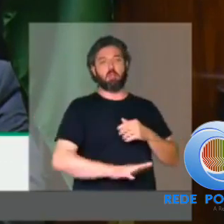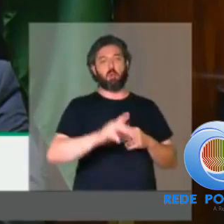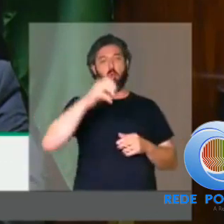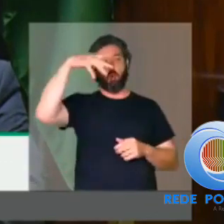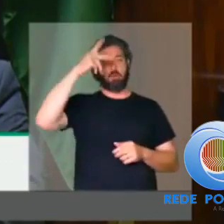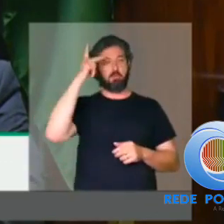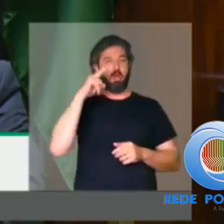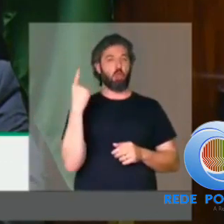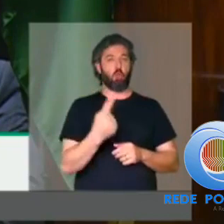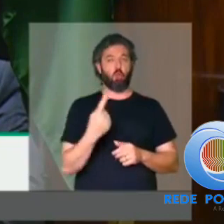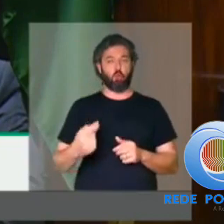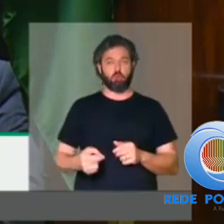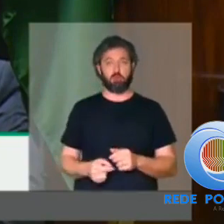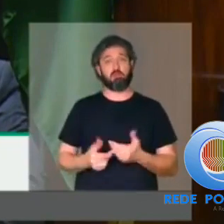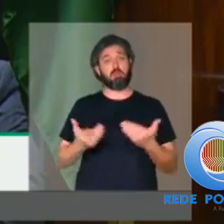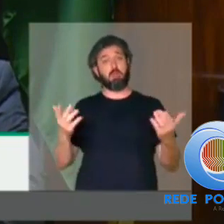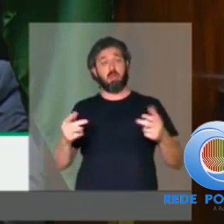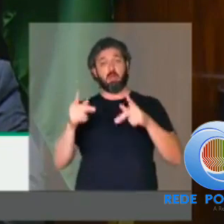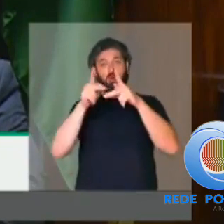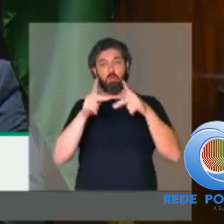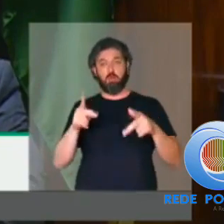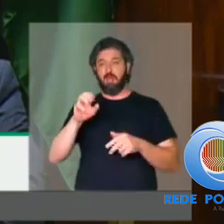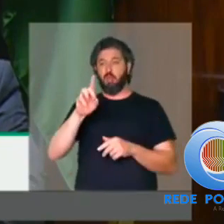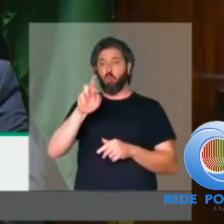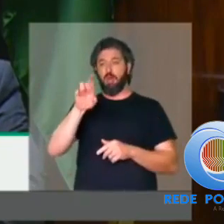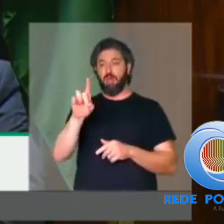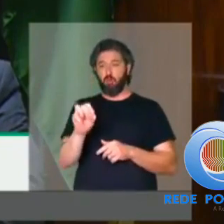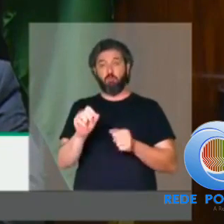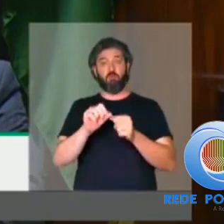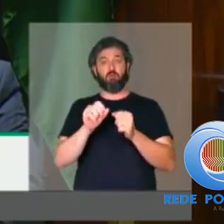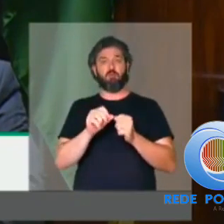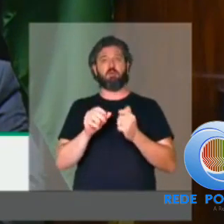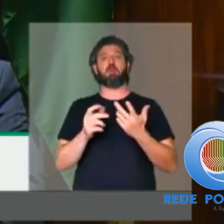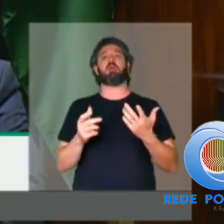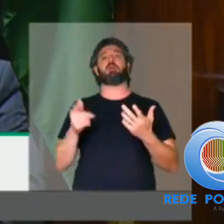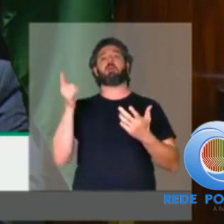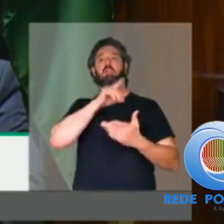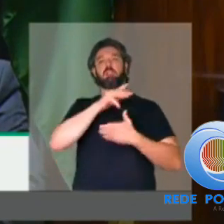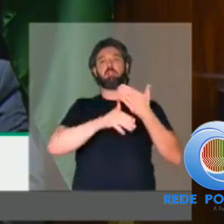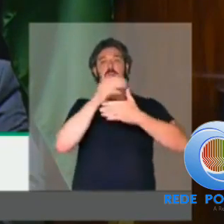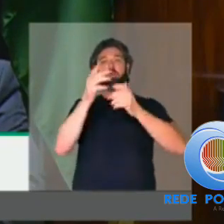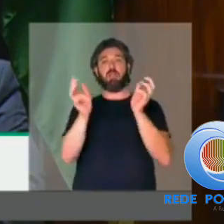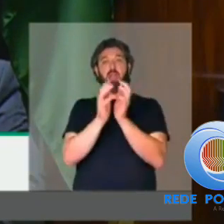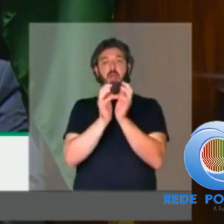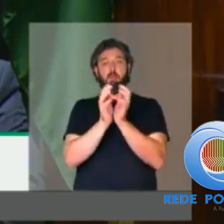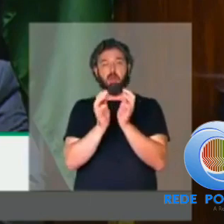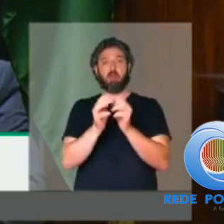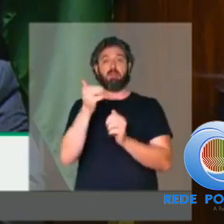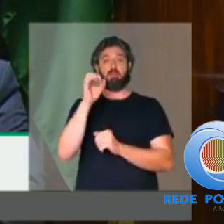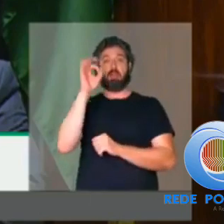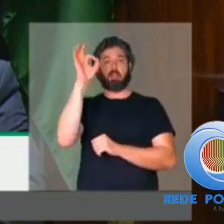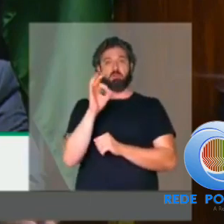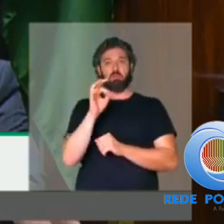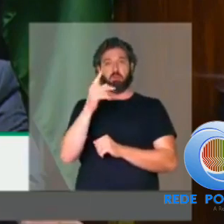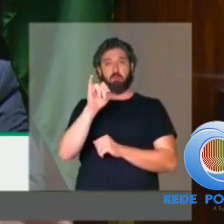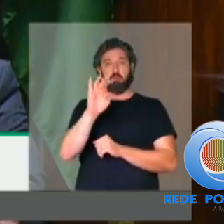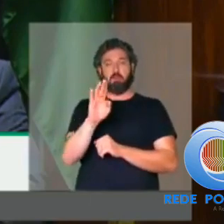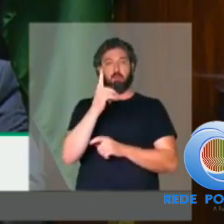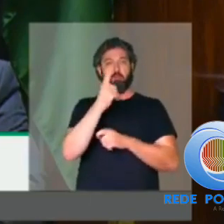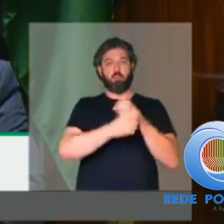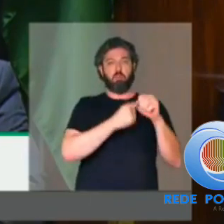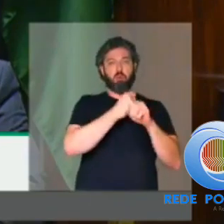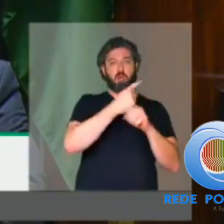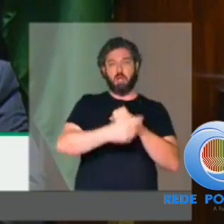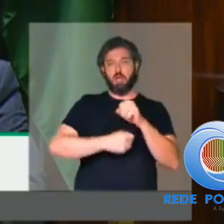assim, pacificando, que Eduardo uniu a política e fez Pernambuco crescer 10% do seu PIB a